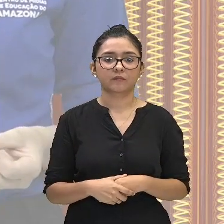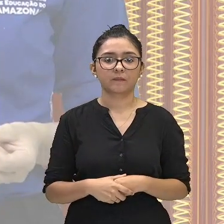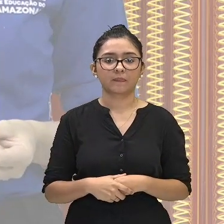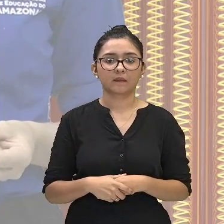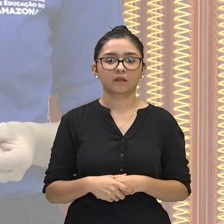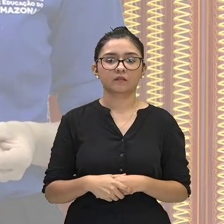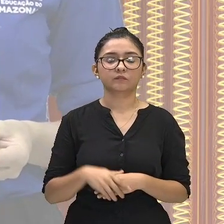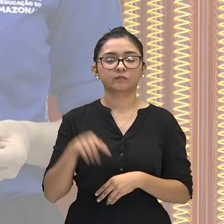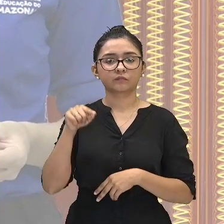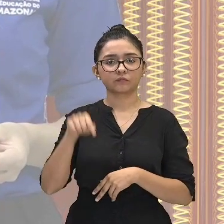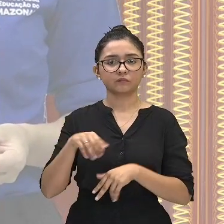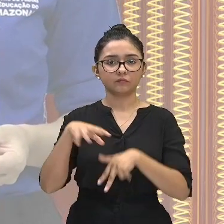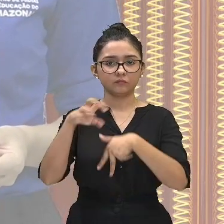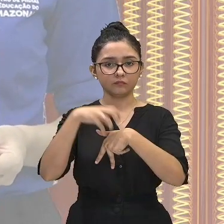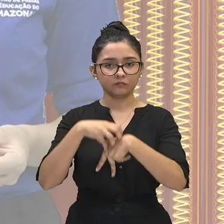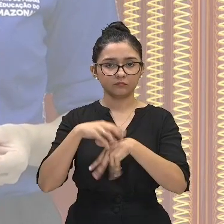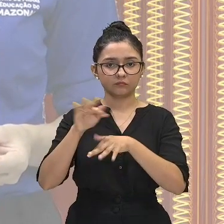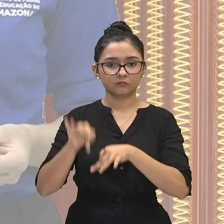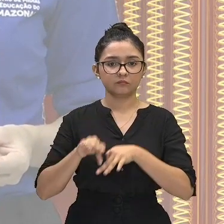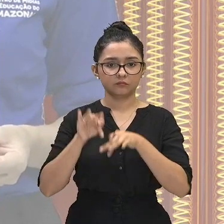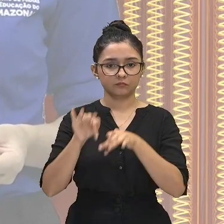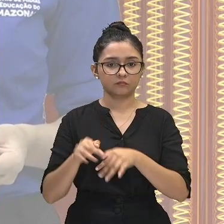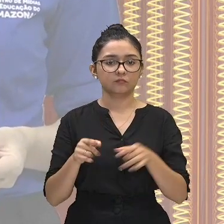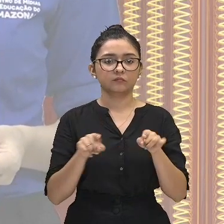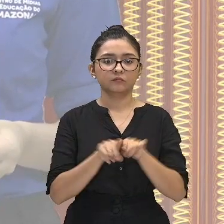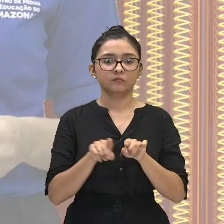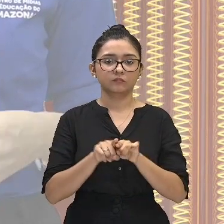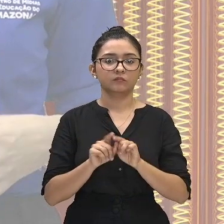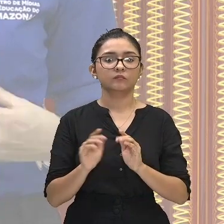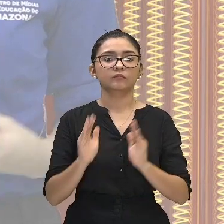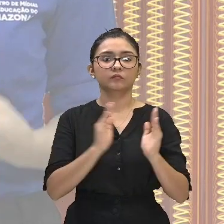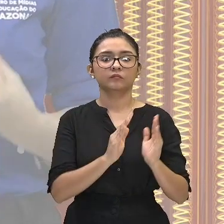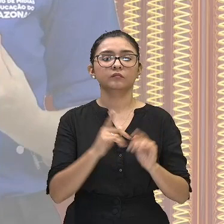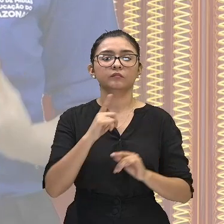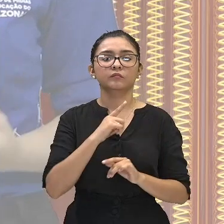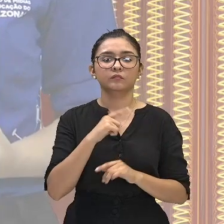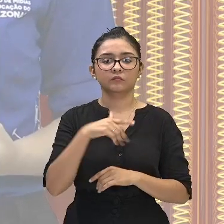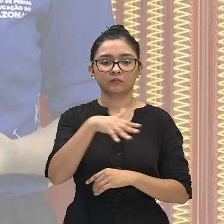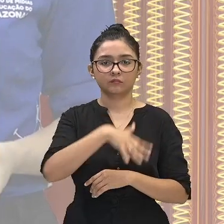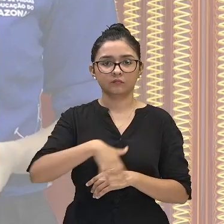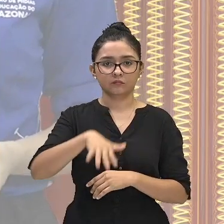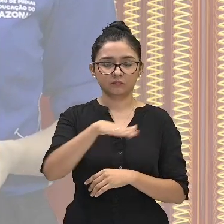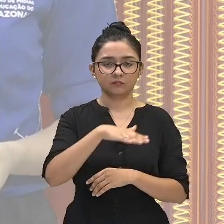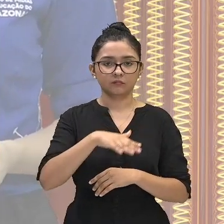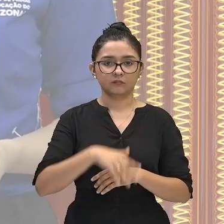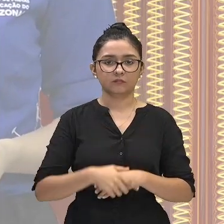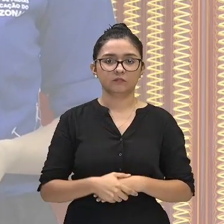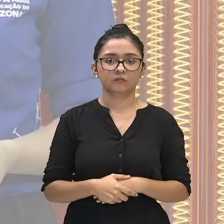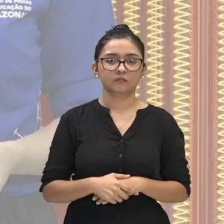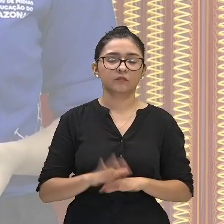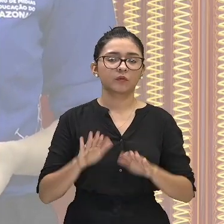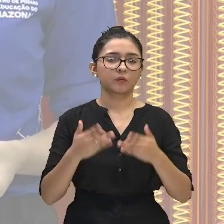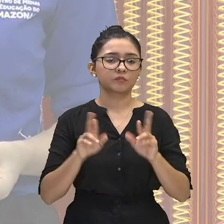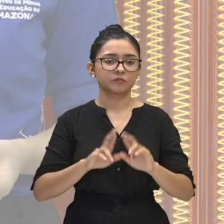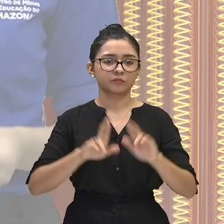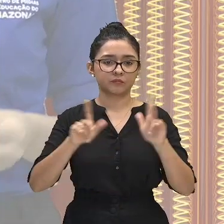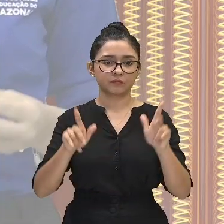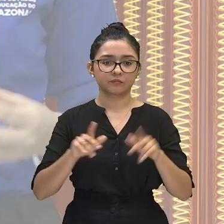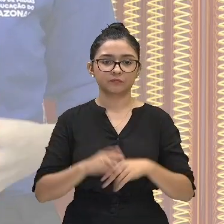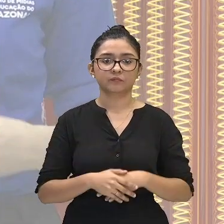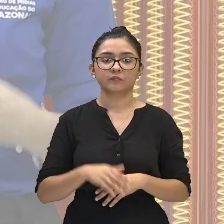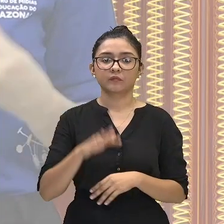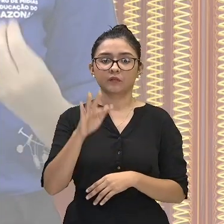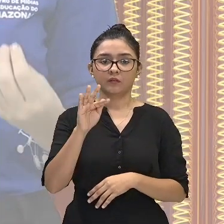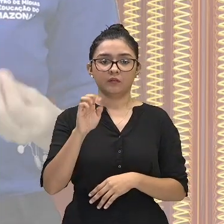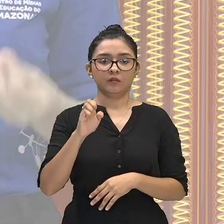feudo. E nas monarquias nacionais, nós vamos ter um território nacional. Qual é a diferença? O feudo